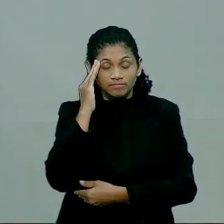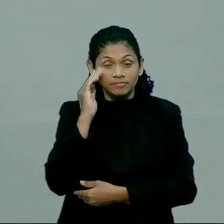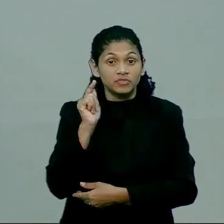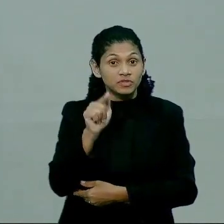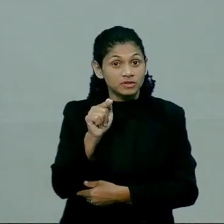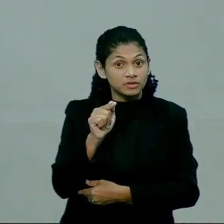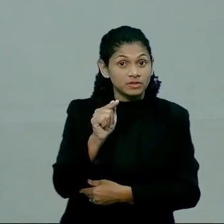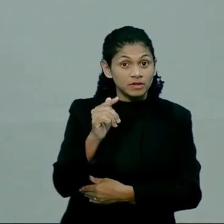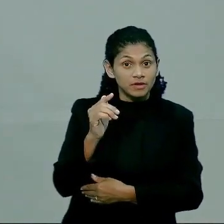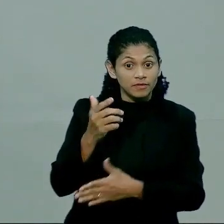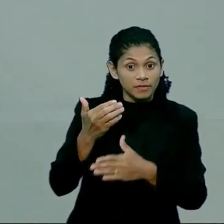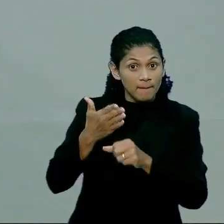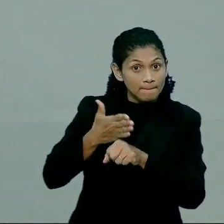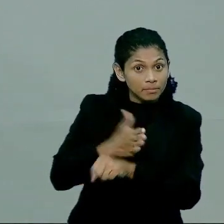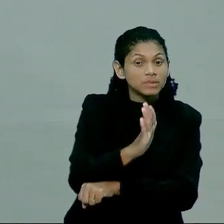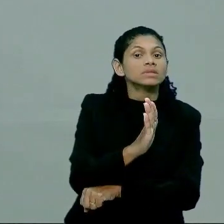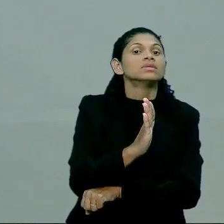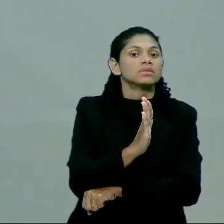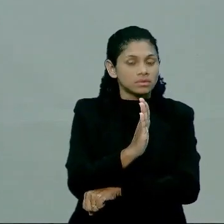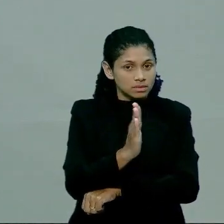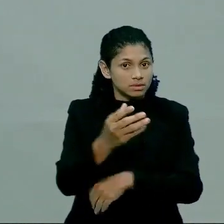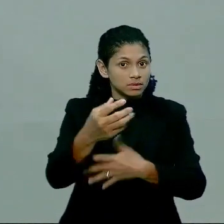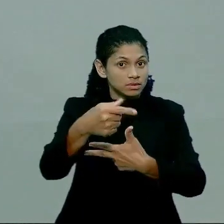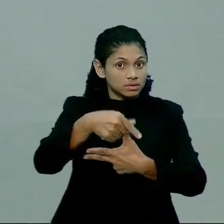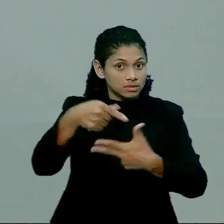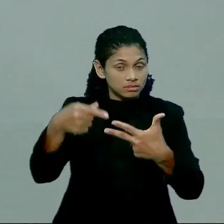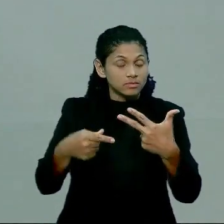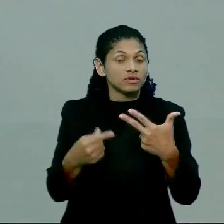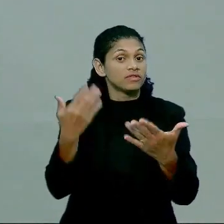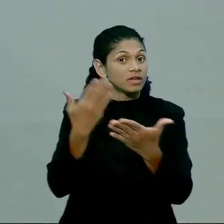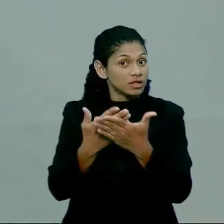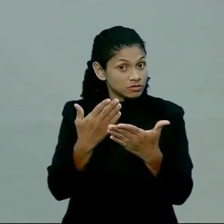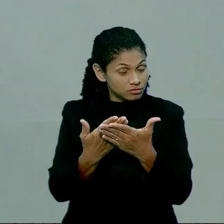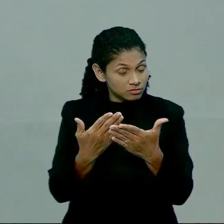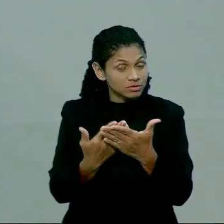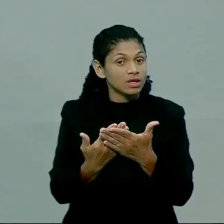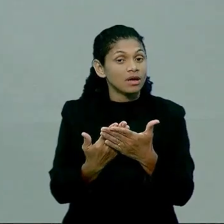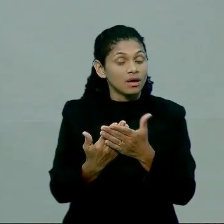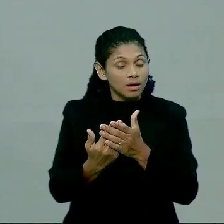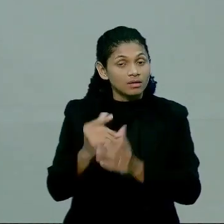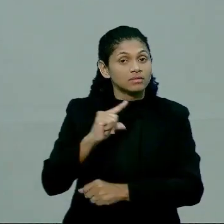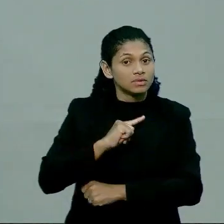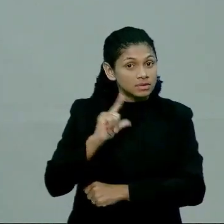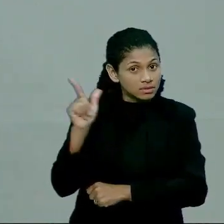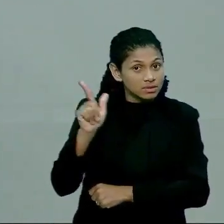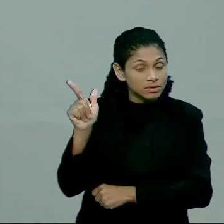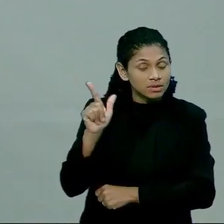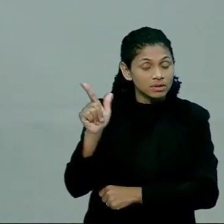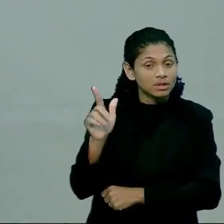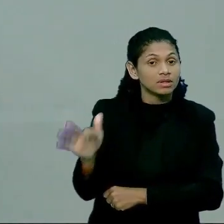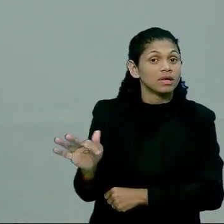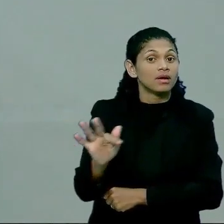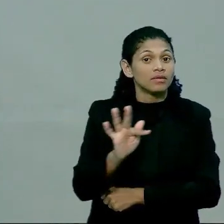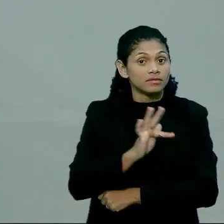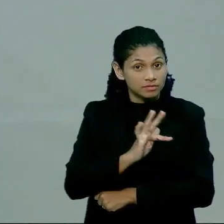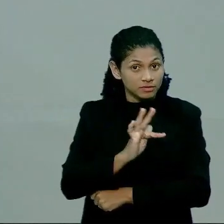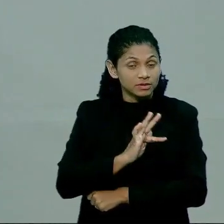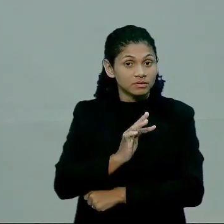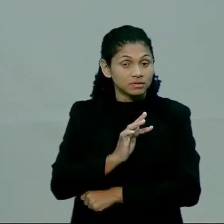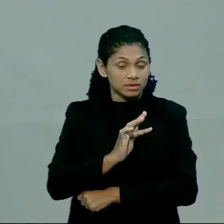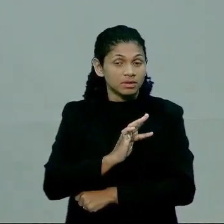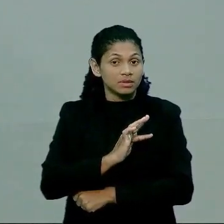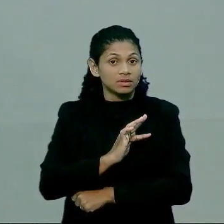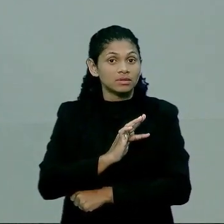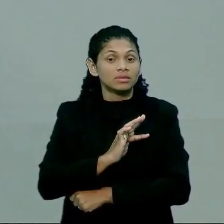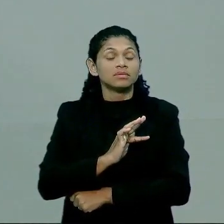estudar um curso dentro de uma universidade e você vai ter contato com esses textos científicos você vai se aprofundar nessa área